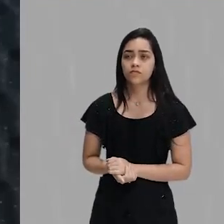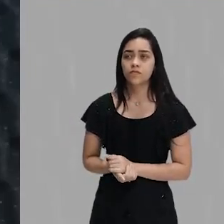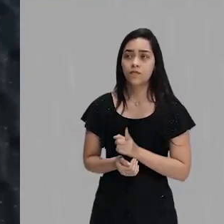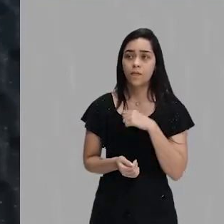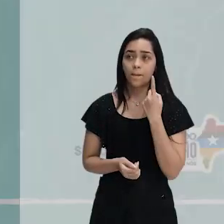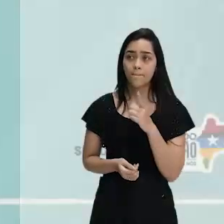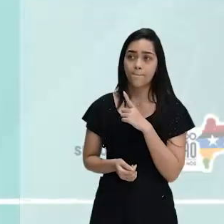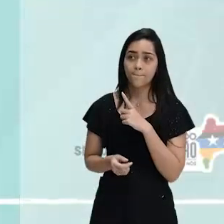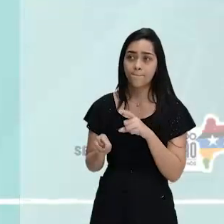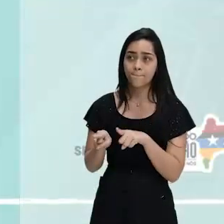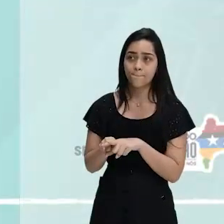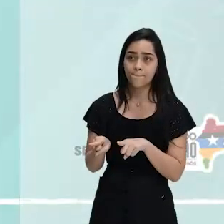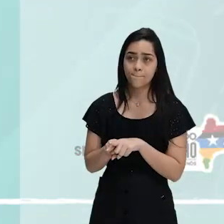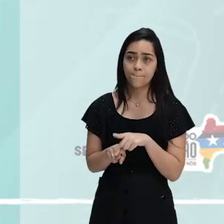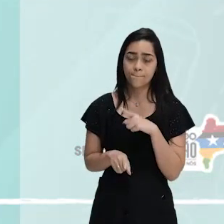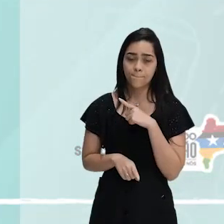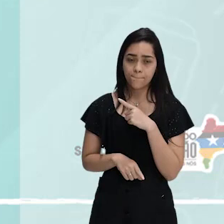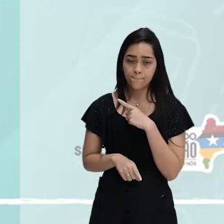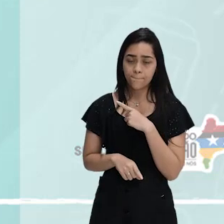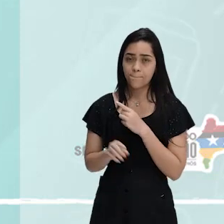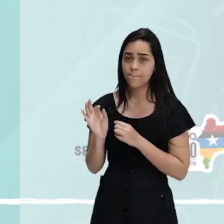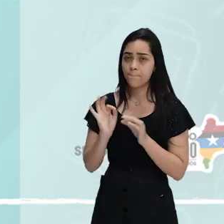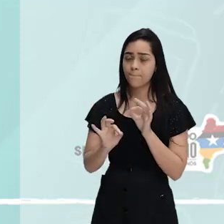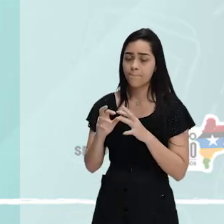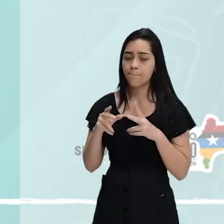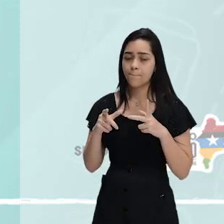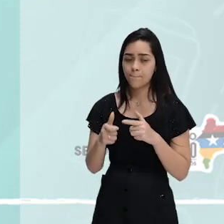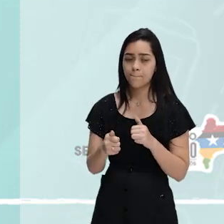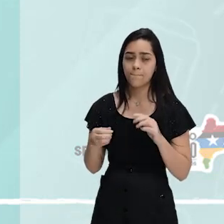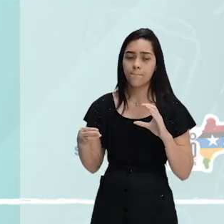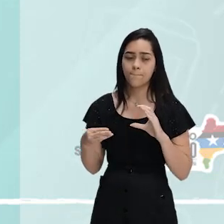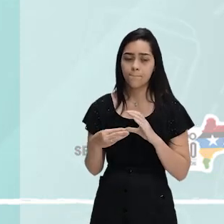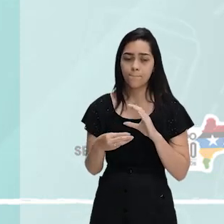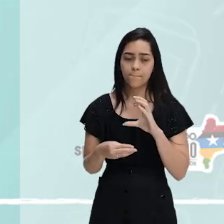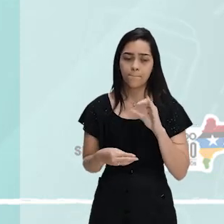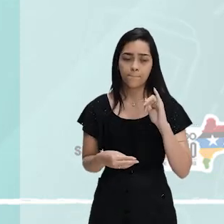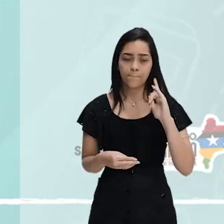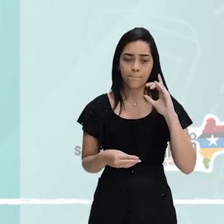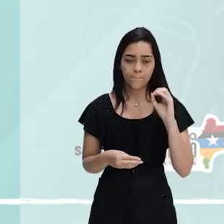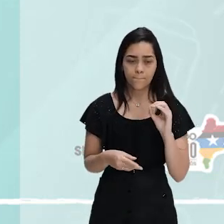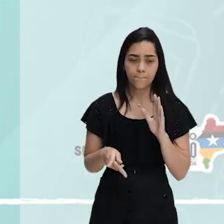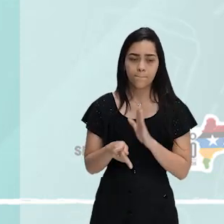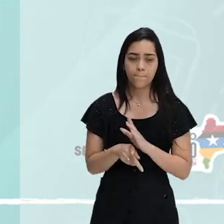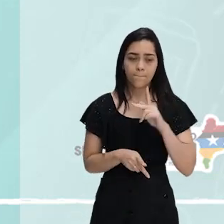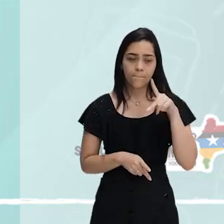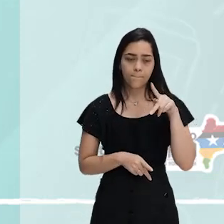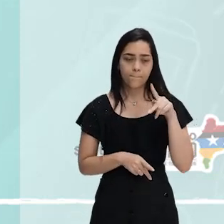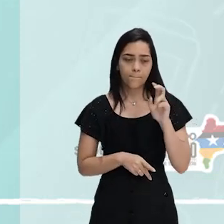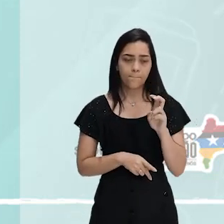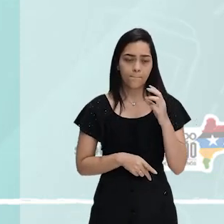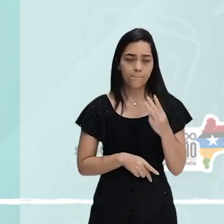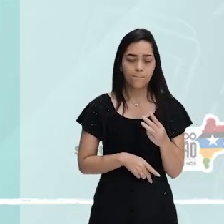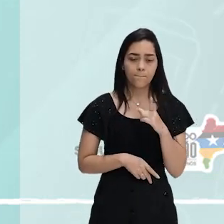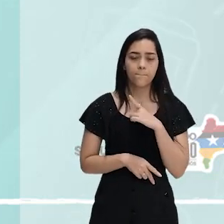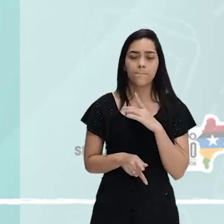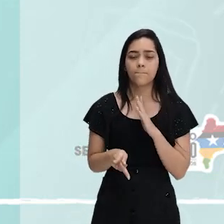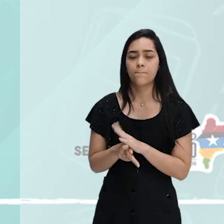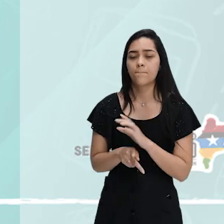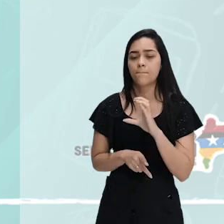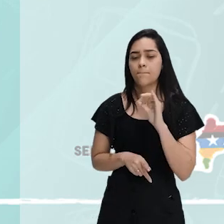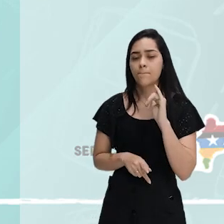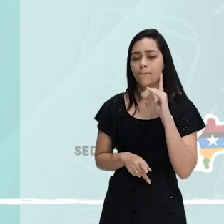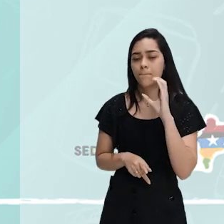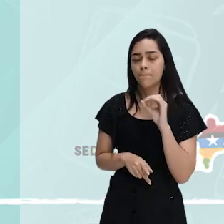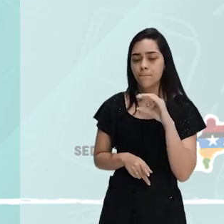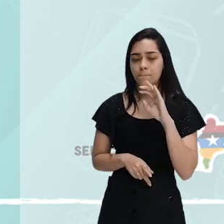nós temos uma das proteínas que regulam o ciclo, é a proteína P53, uma proteína reguladora do ciclo